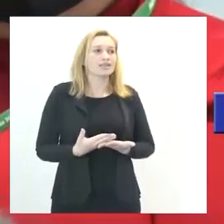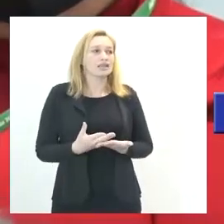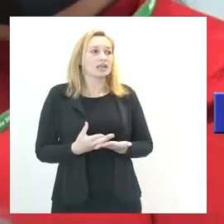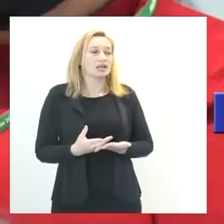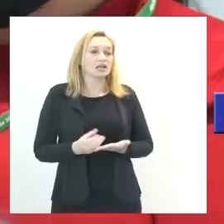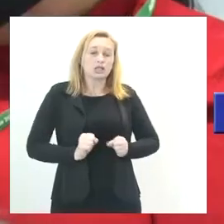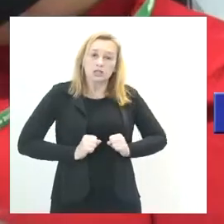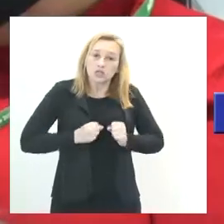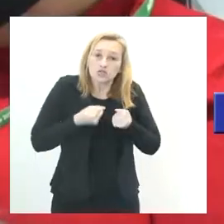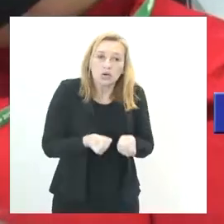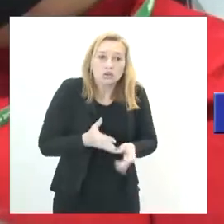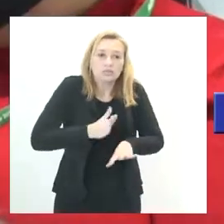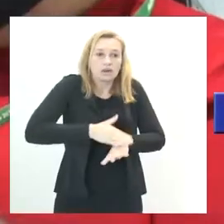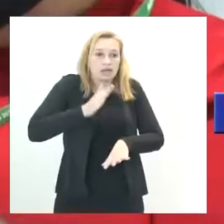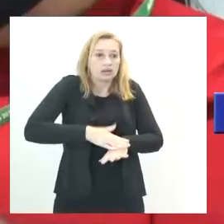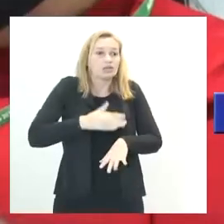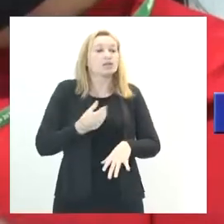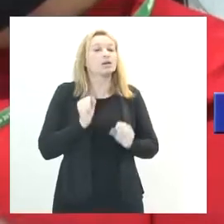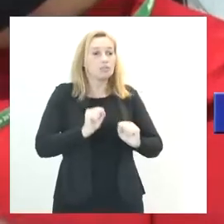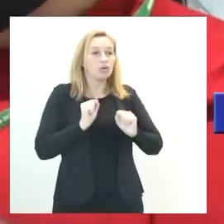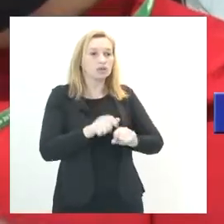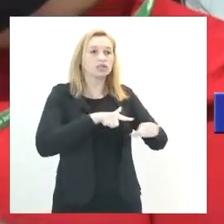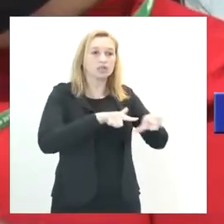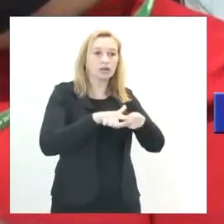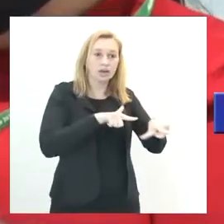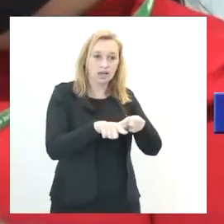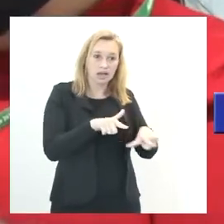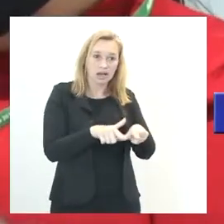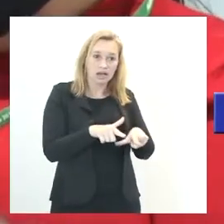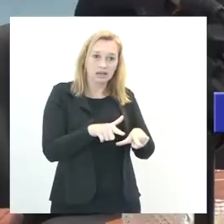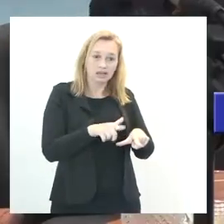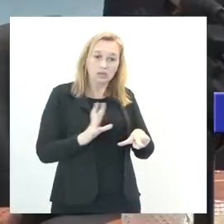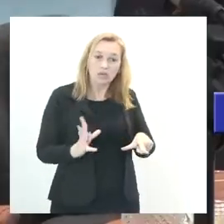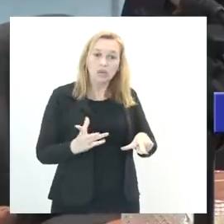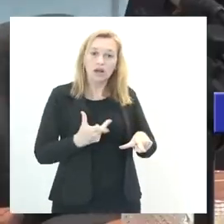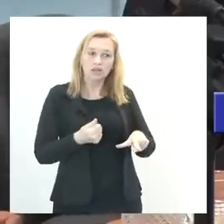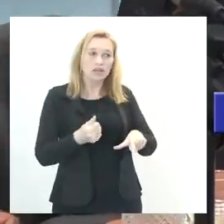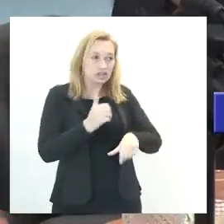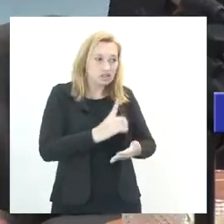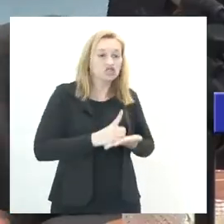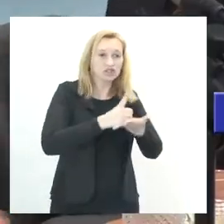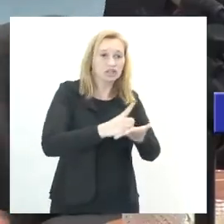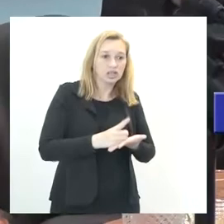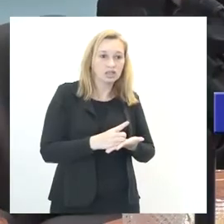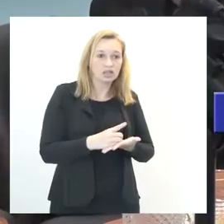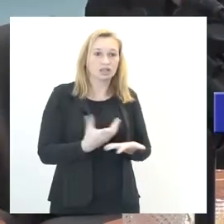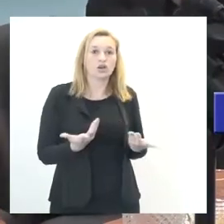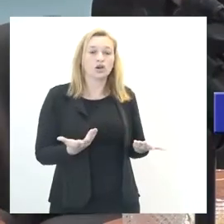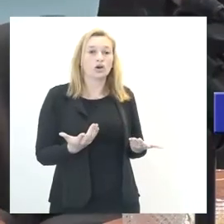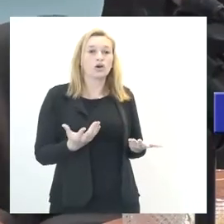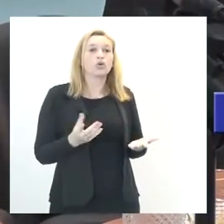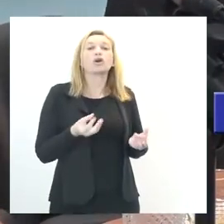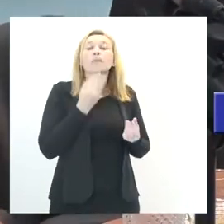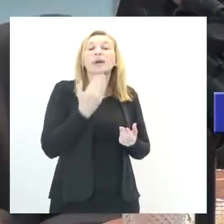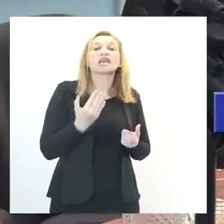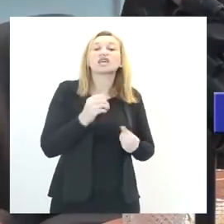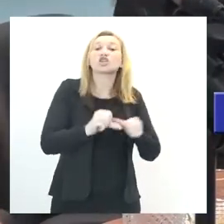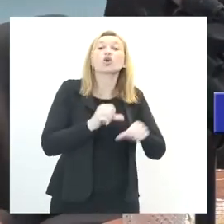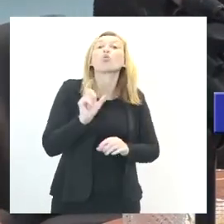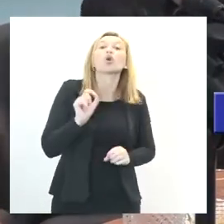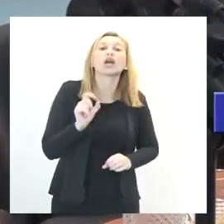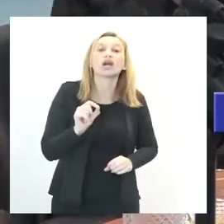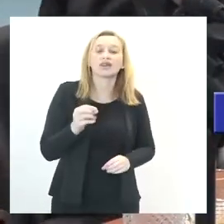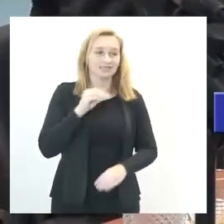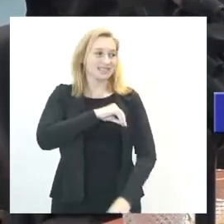para que possam exercer suas atribuições com dignidade EA que pedem em troca